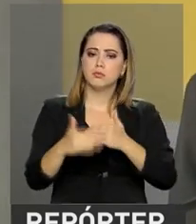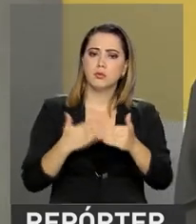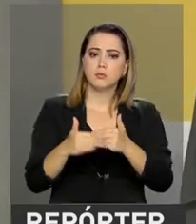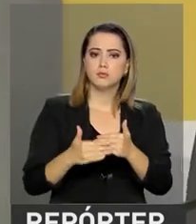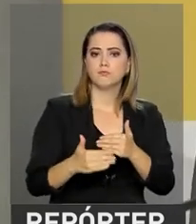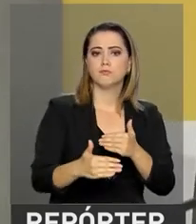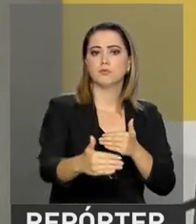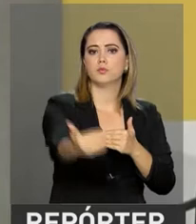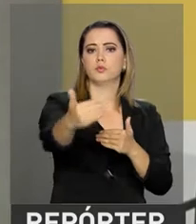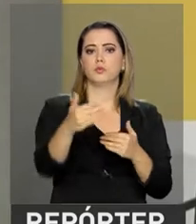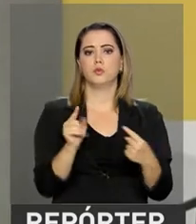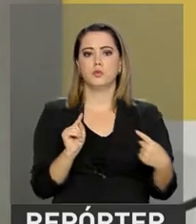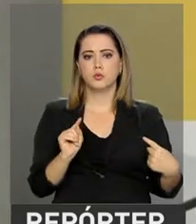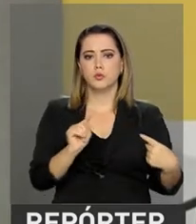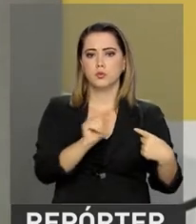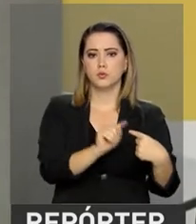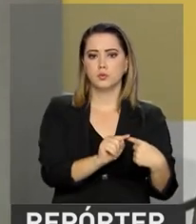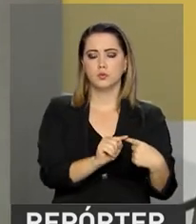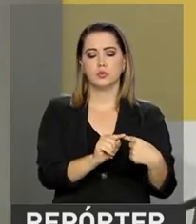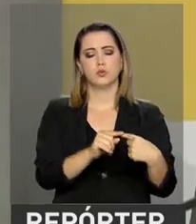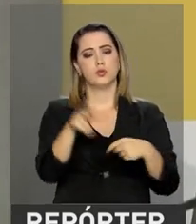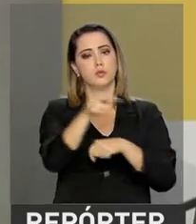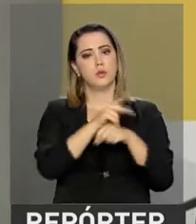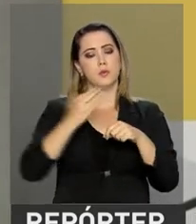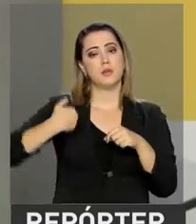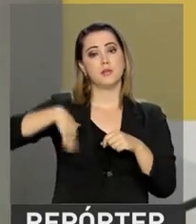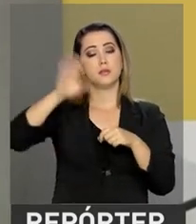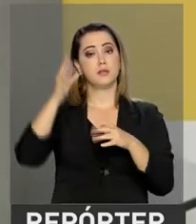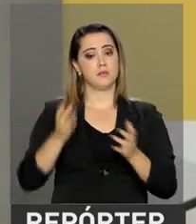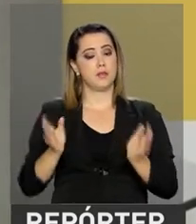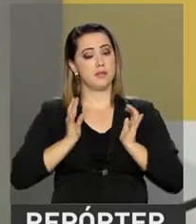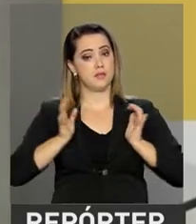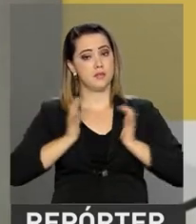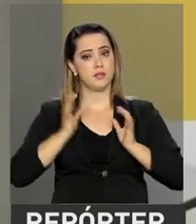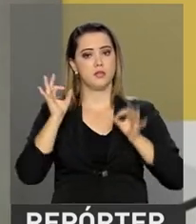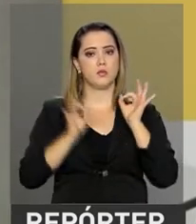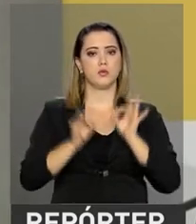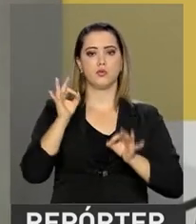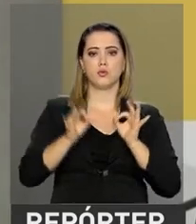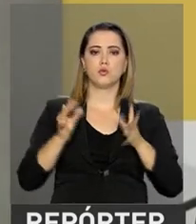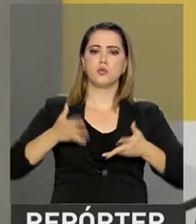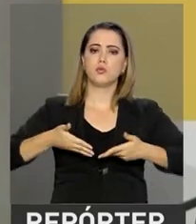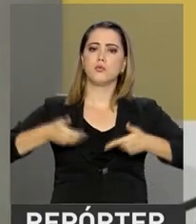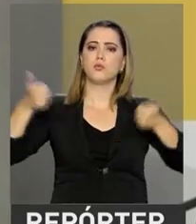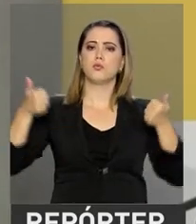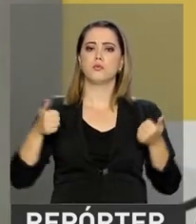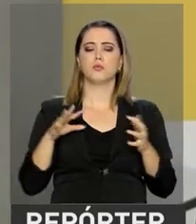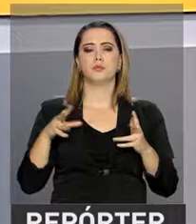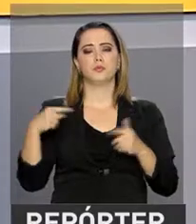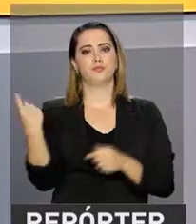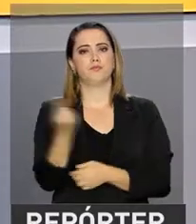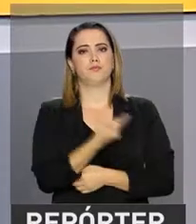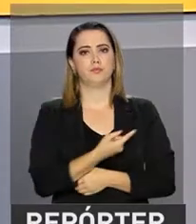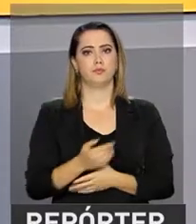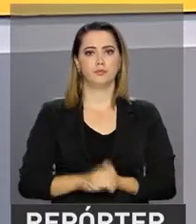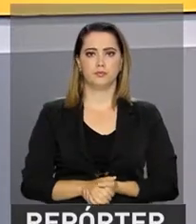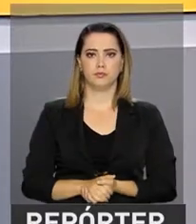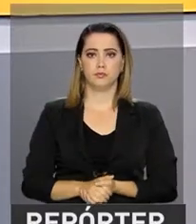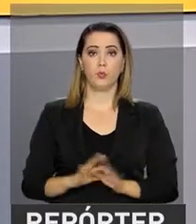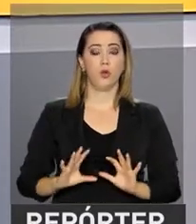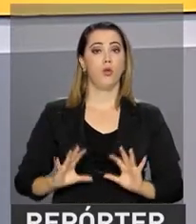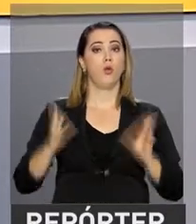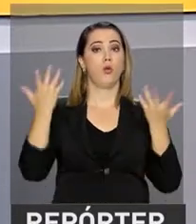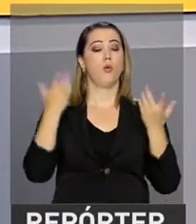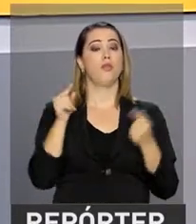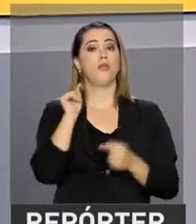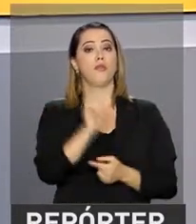em direção a um país mais próspero e mais justo melhor para todos o evento